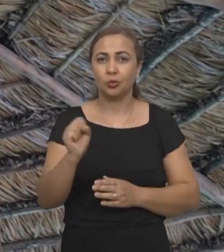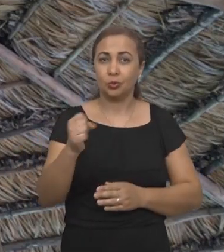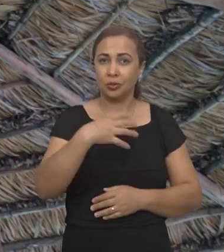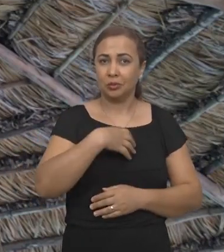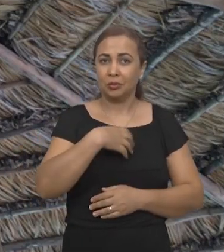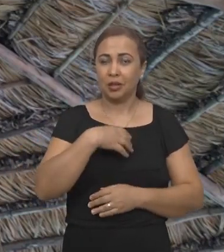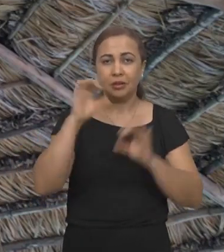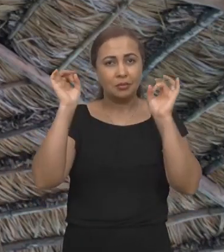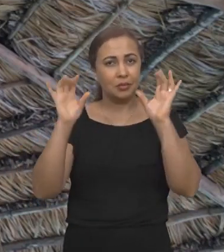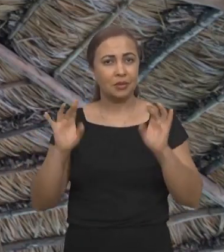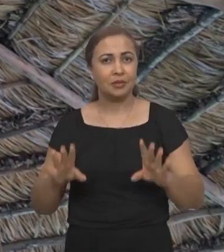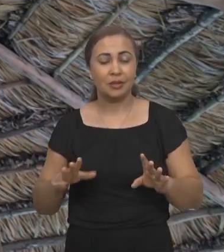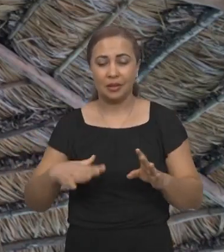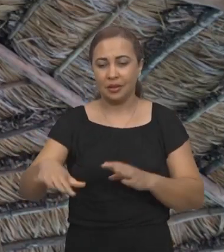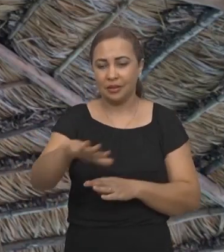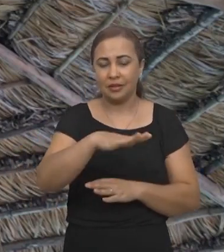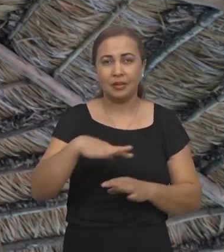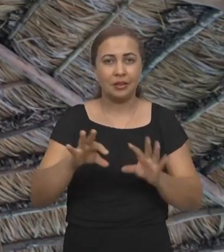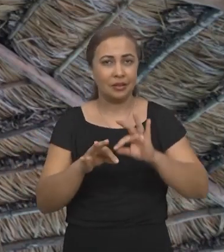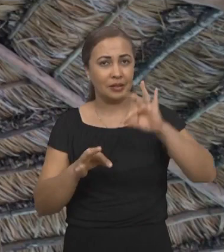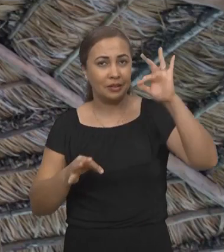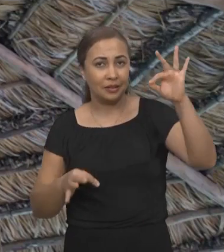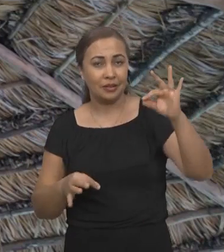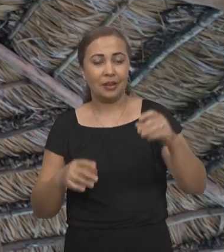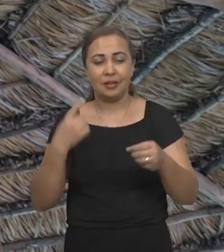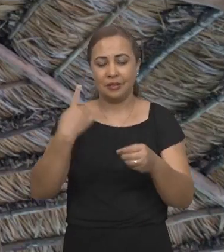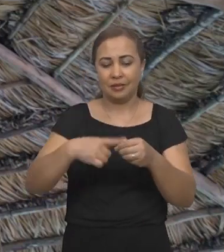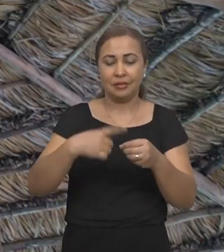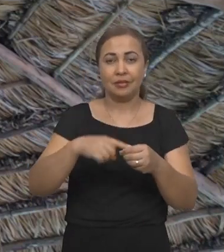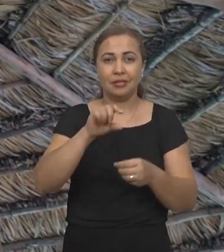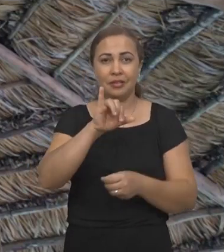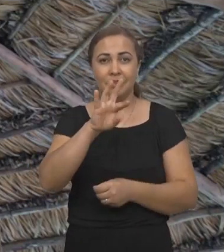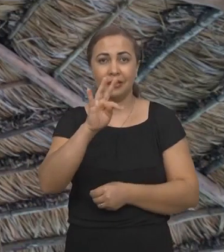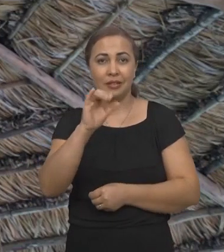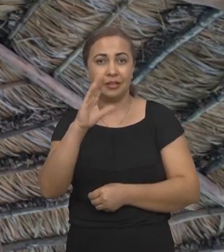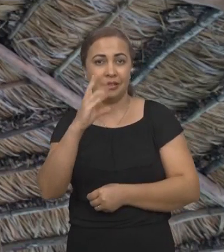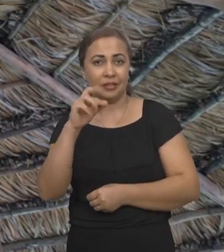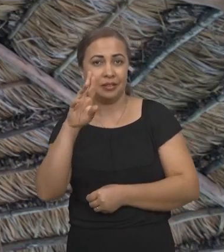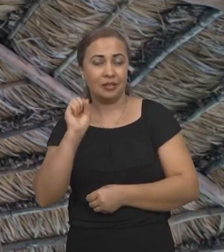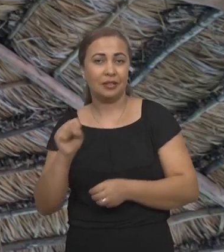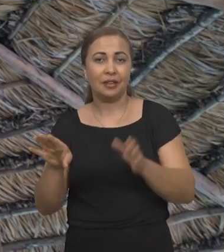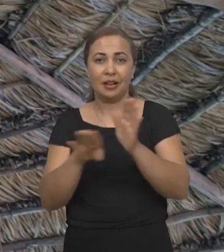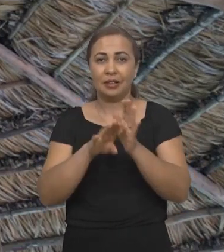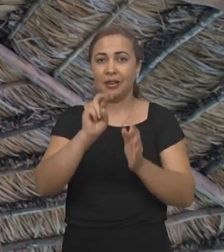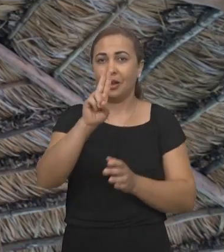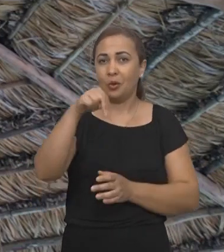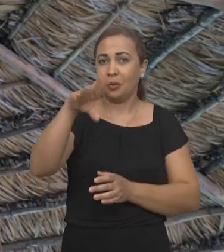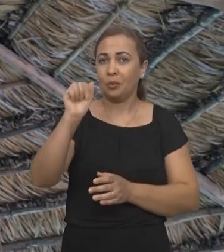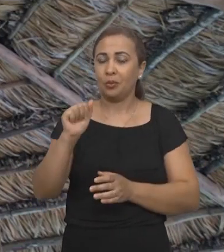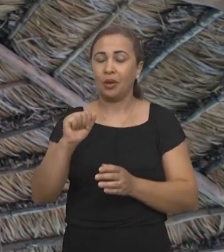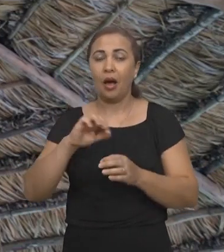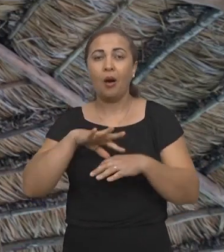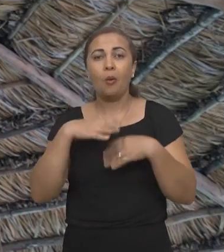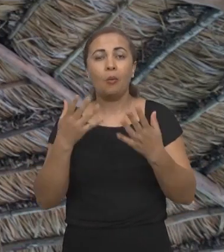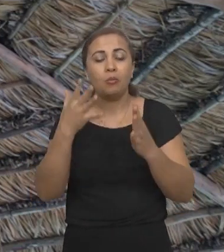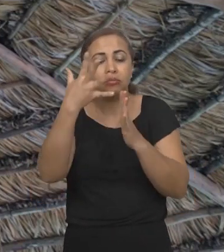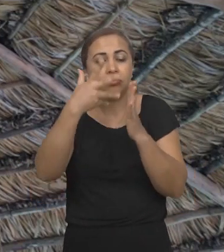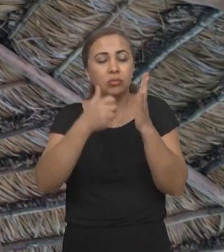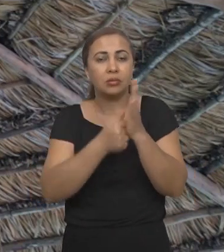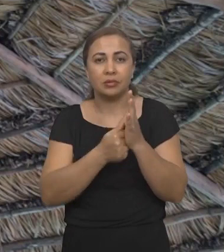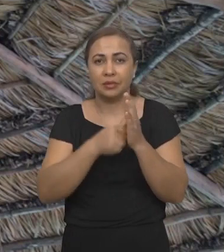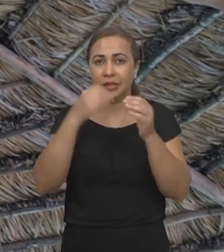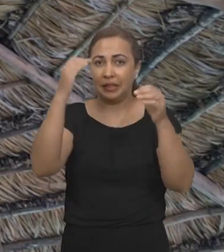sul do estado da Bahia, especificamente na área que vai se estender do município de Itacaré ao município de Una, cujas